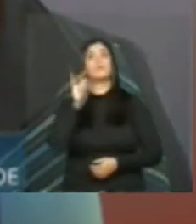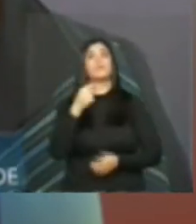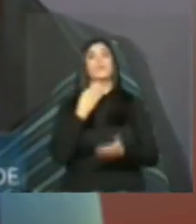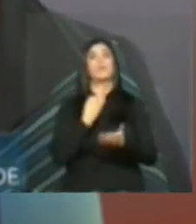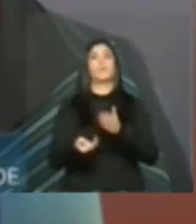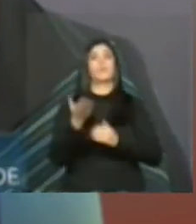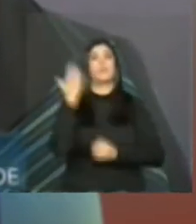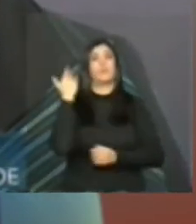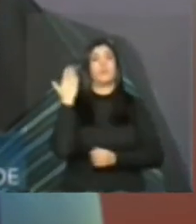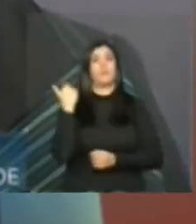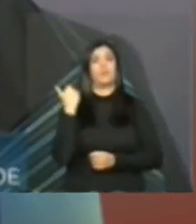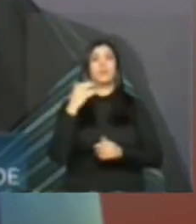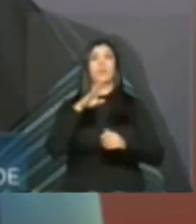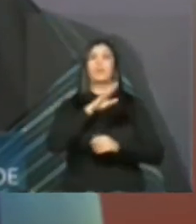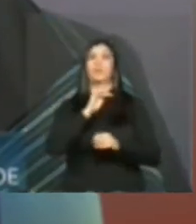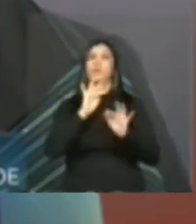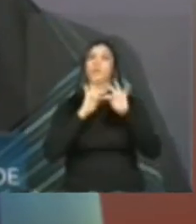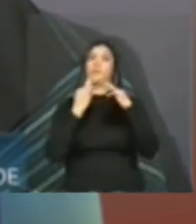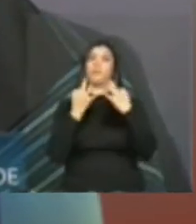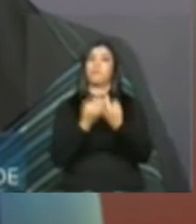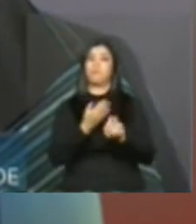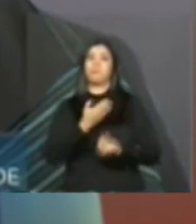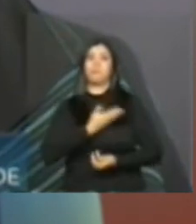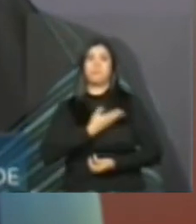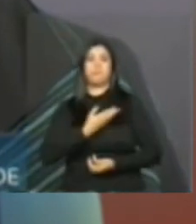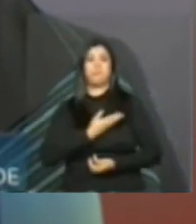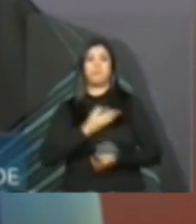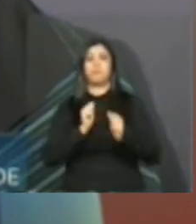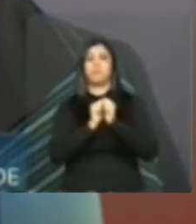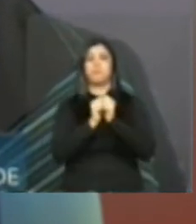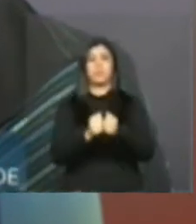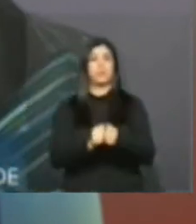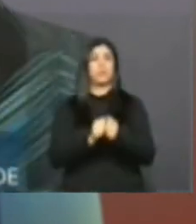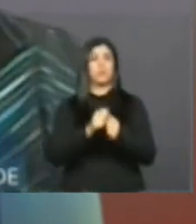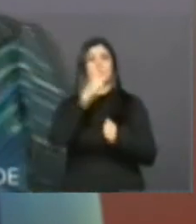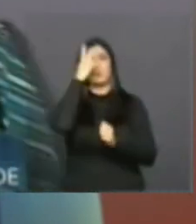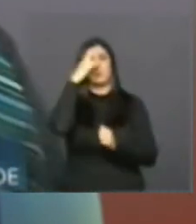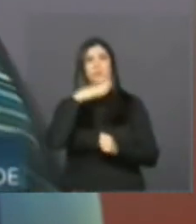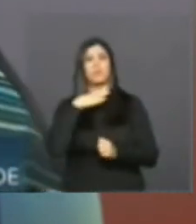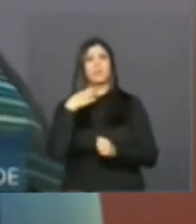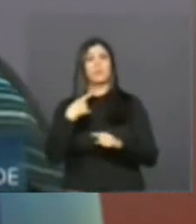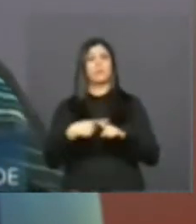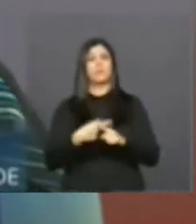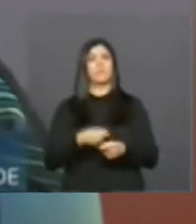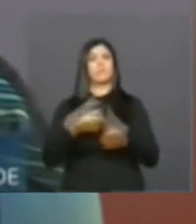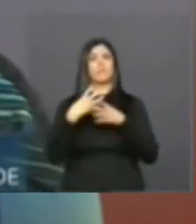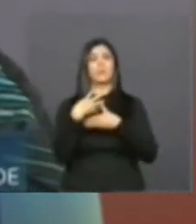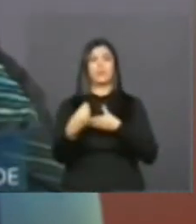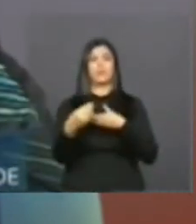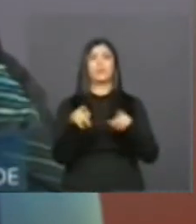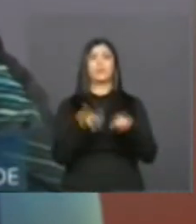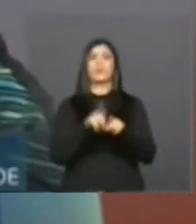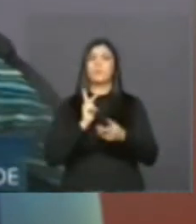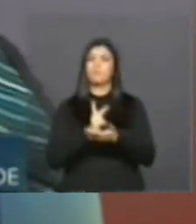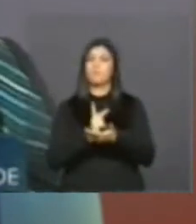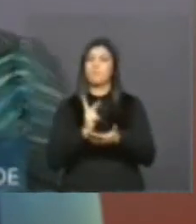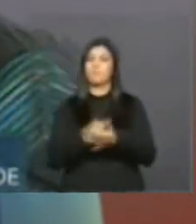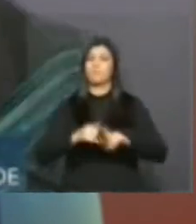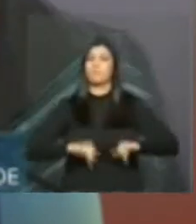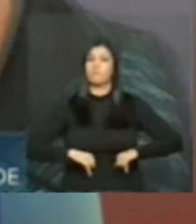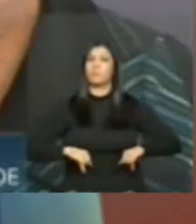sobre crimes e violações de direitos humanos que ocorreram no período entre 1946 a